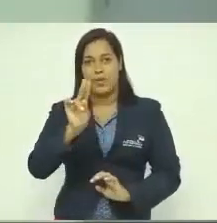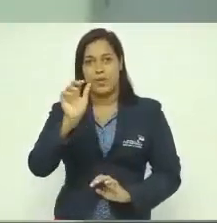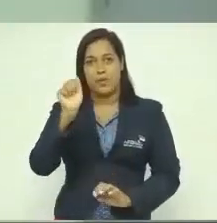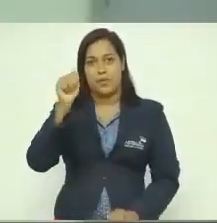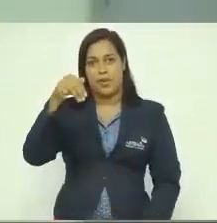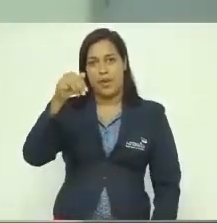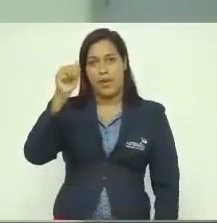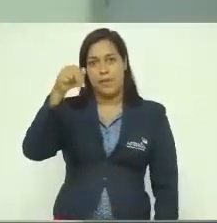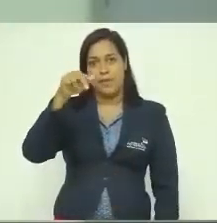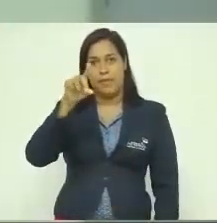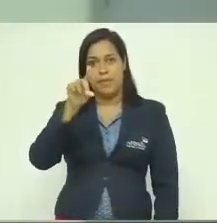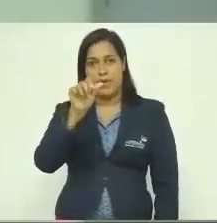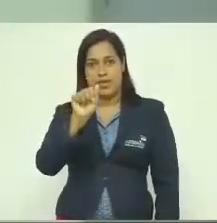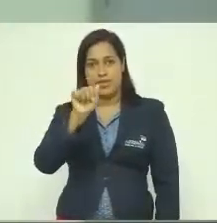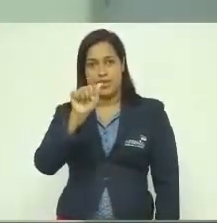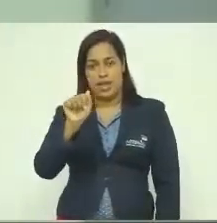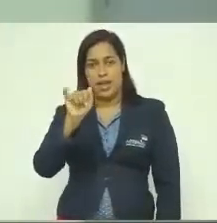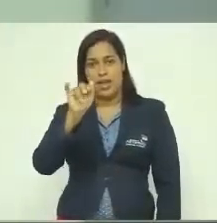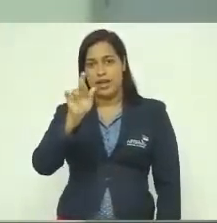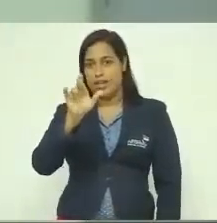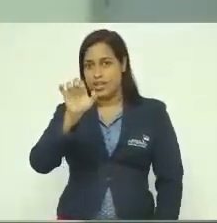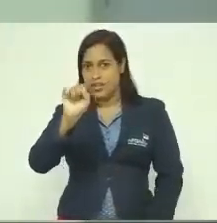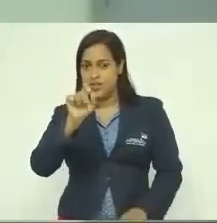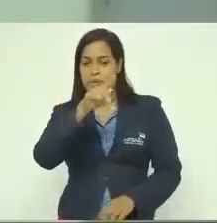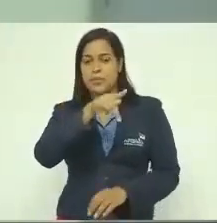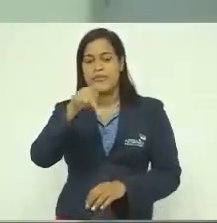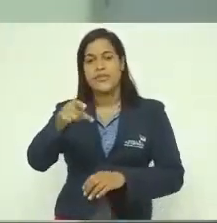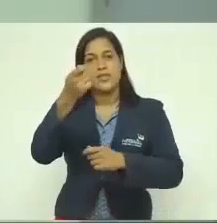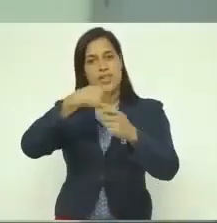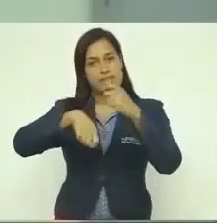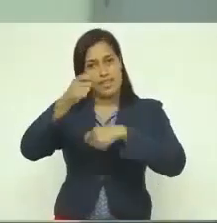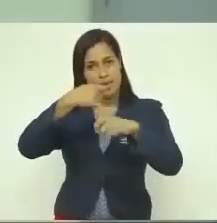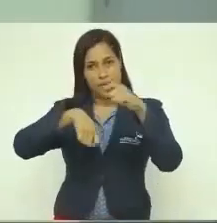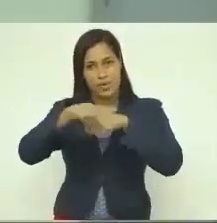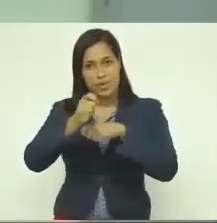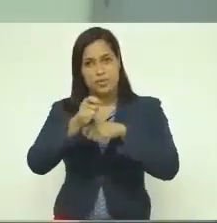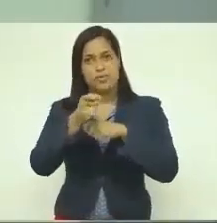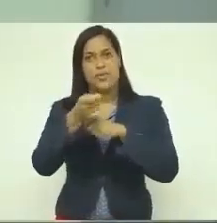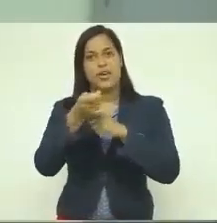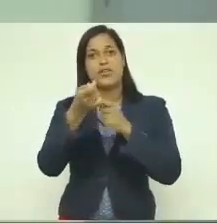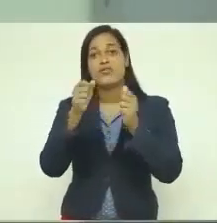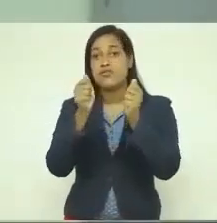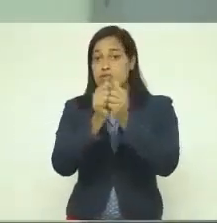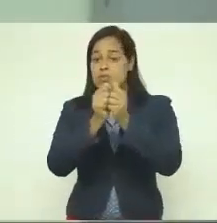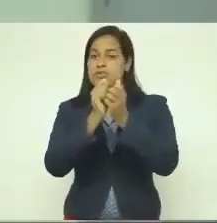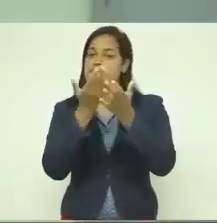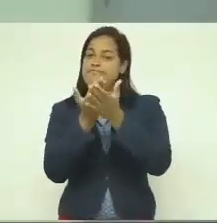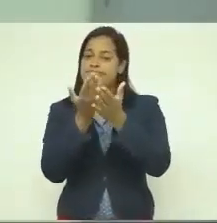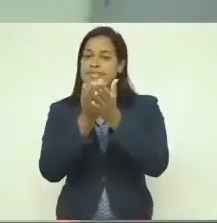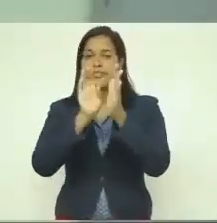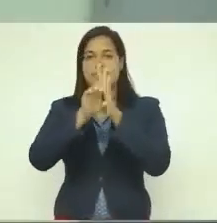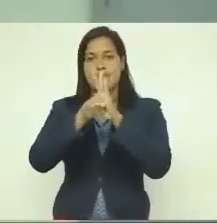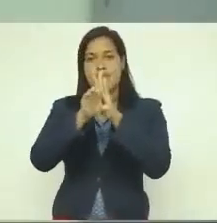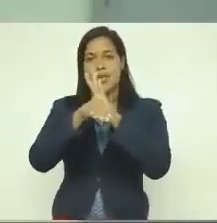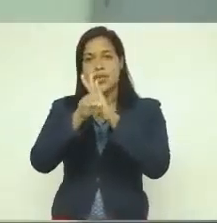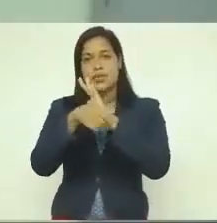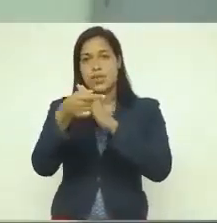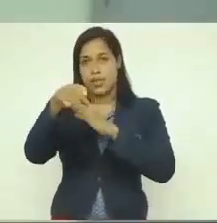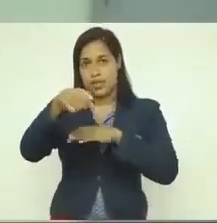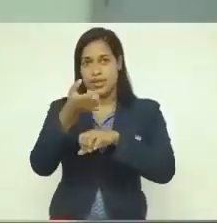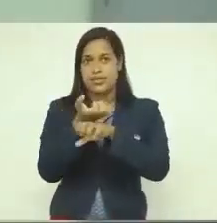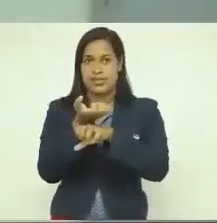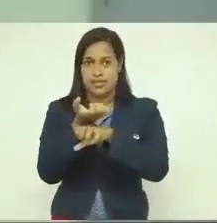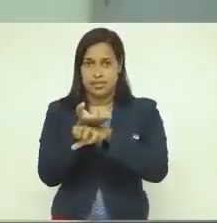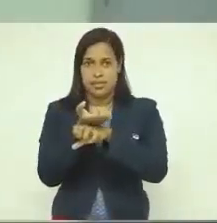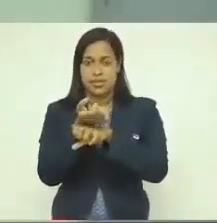Amanda Aires, eu sou professora de Economia e a gente vai ver junto o conteúdo dessa disciplina, que